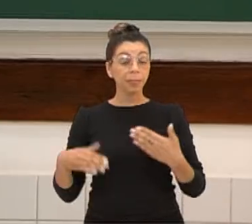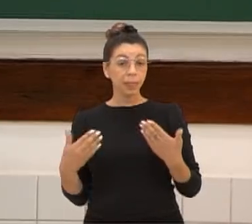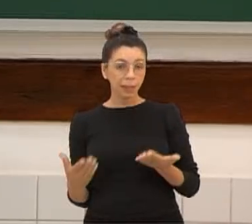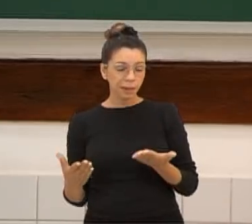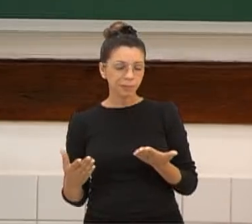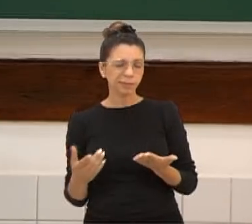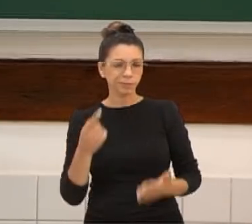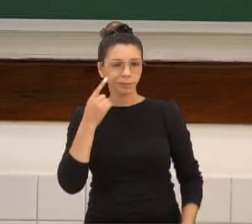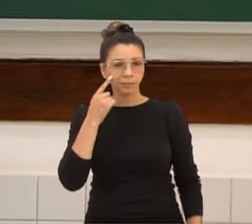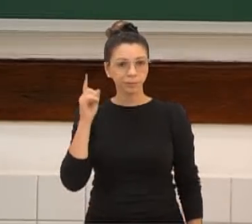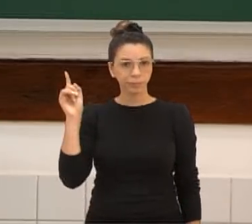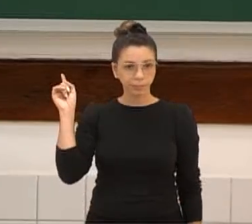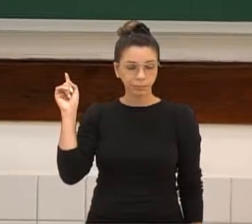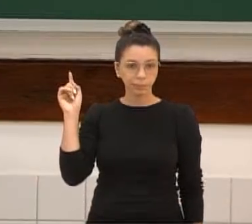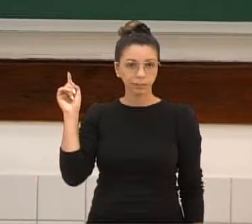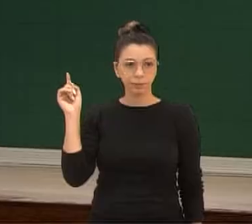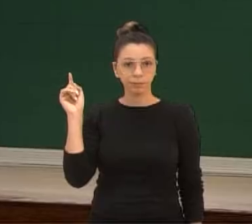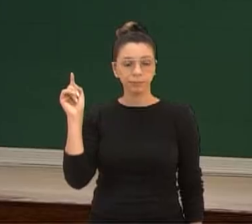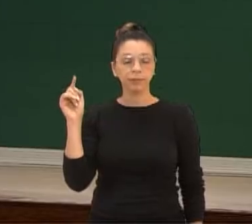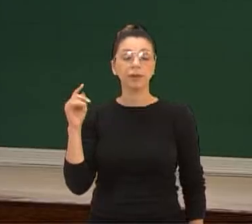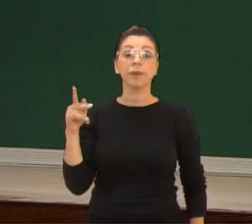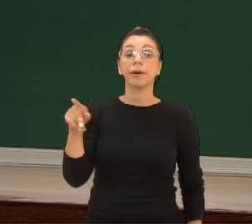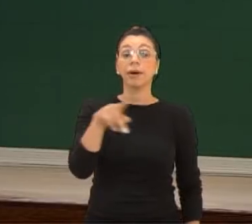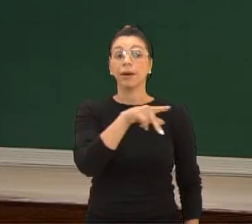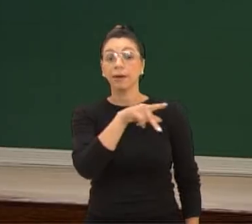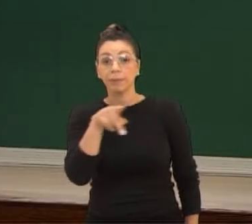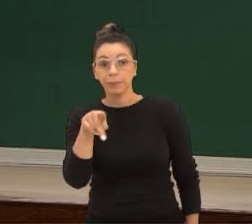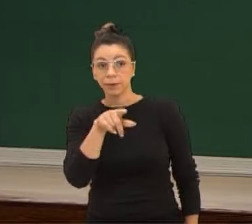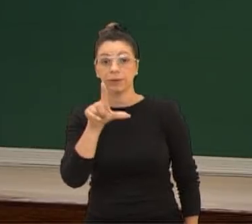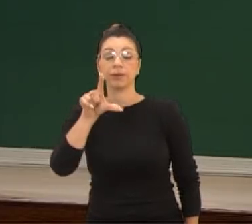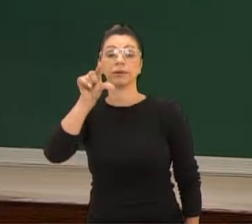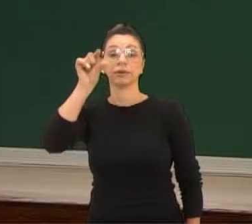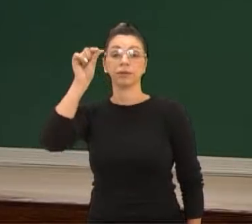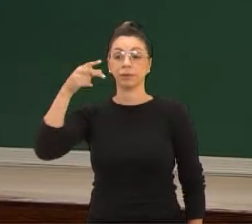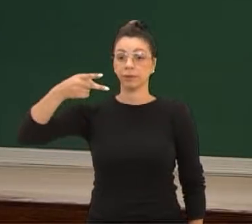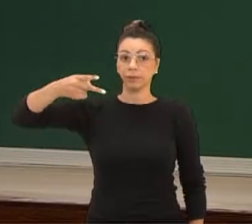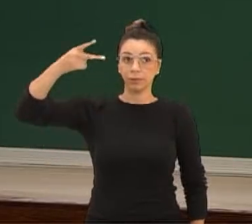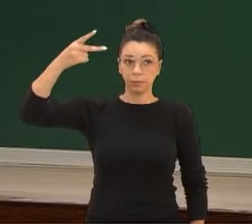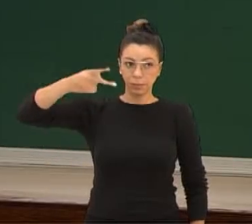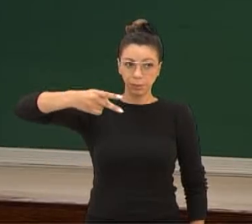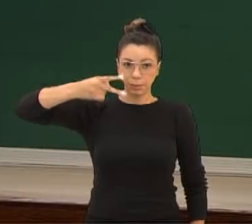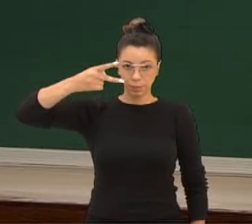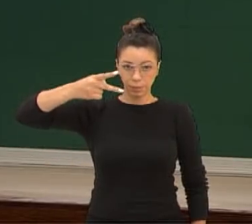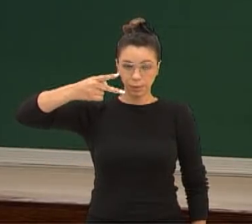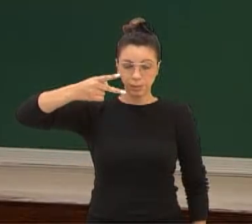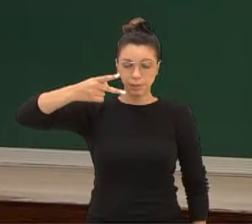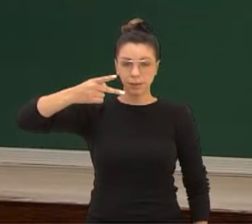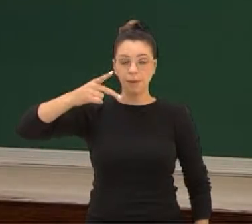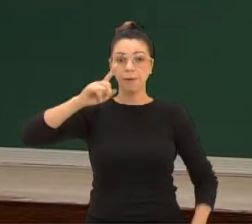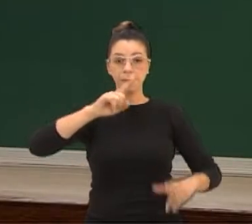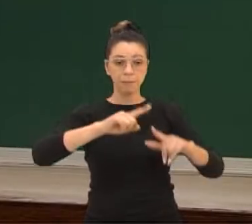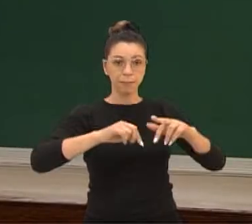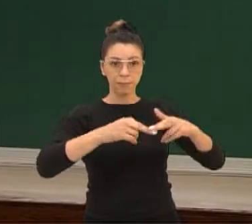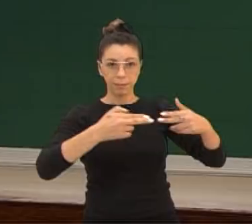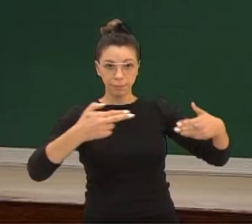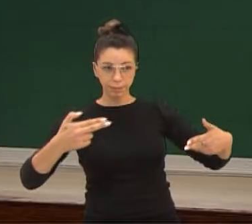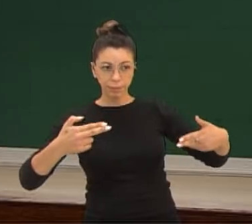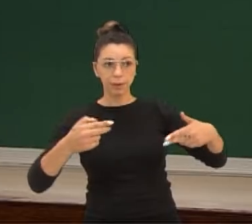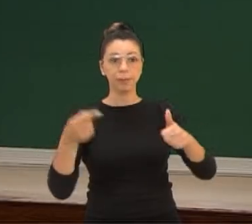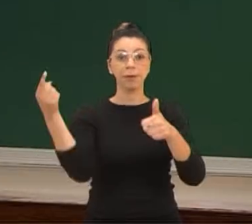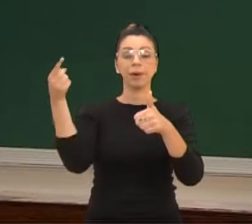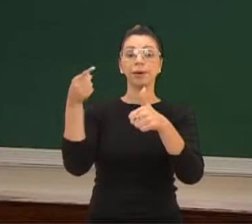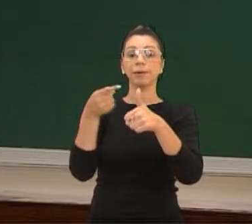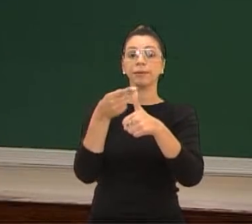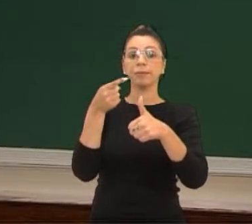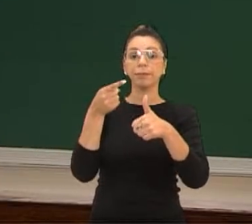Pessoal, vamos lá então? Olha lá, a professora elegeu aqui 2 objetos. Então, meu primeiro objeto vai ser a tampa